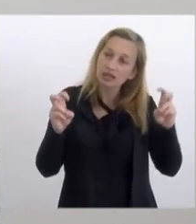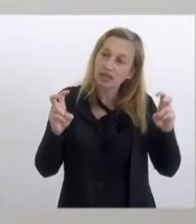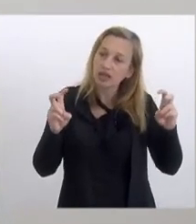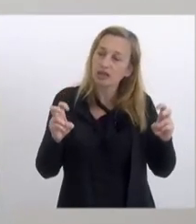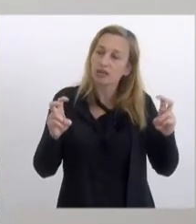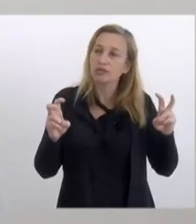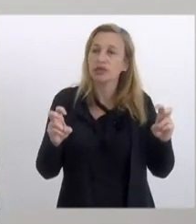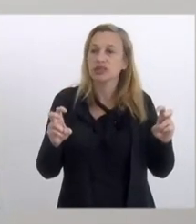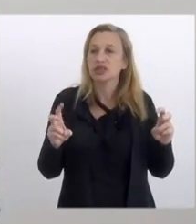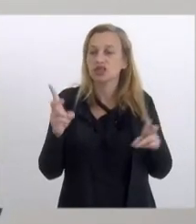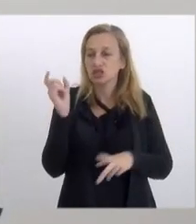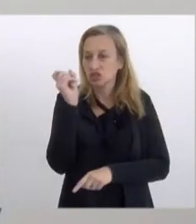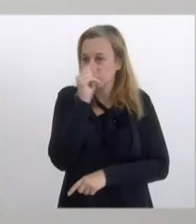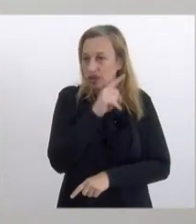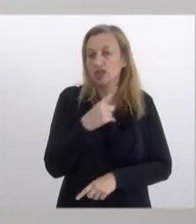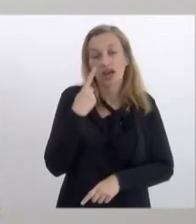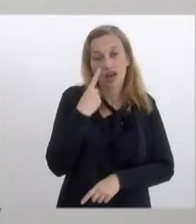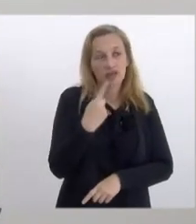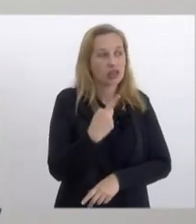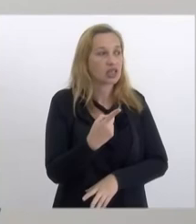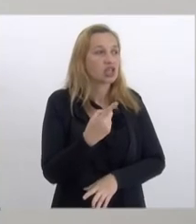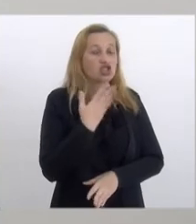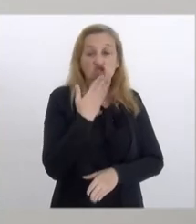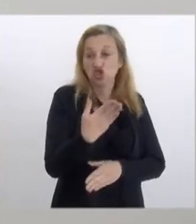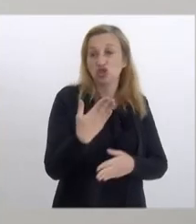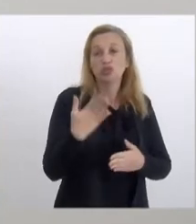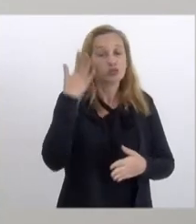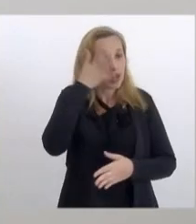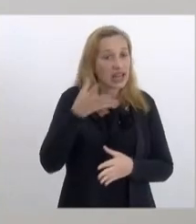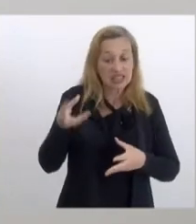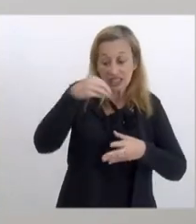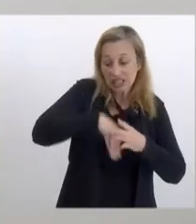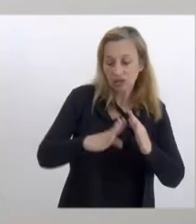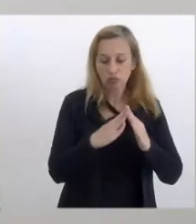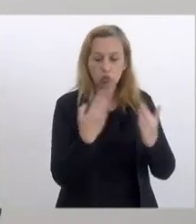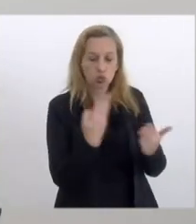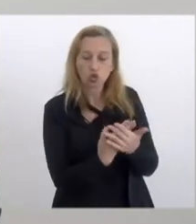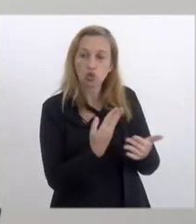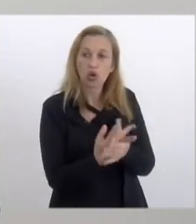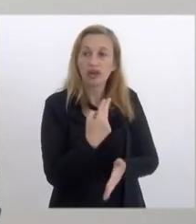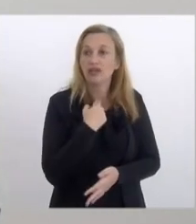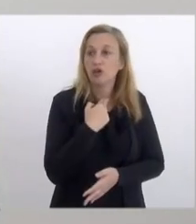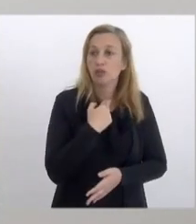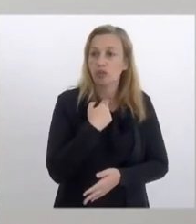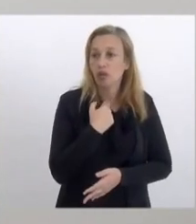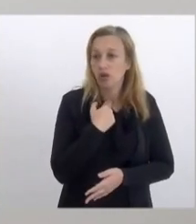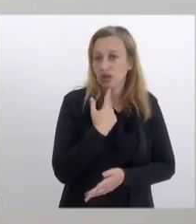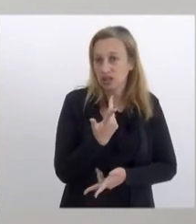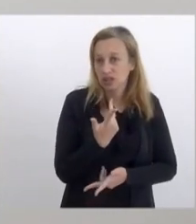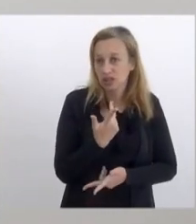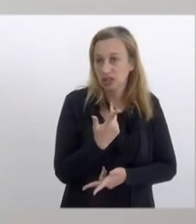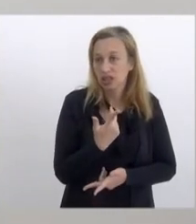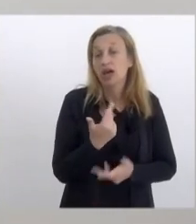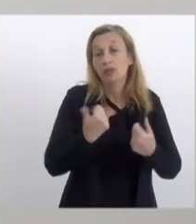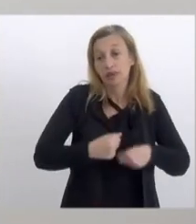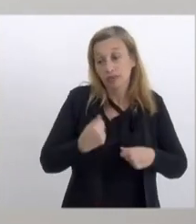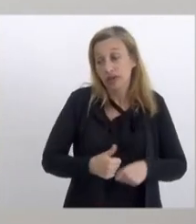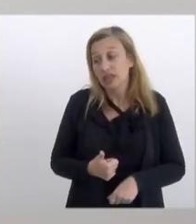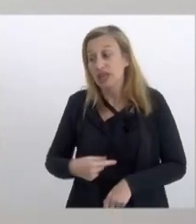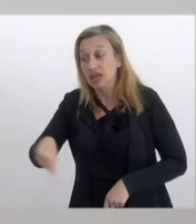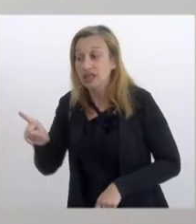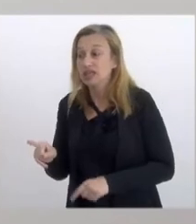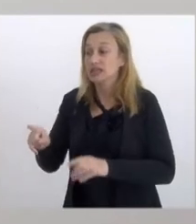pasta. Por exemplo, para você fazer qualquer tipo de palestra dentro de uma sala de aula, você não pode ir sem passar pela Secretaria de